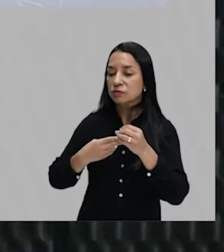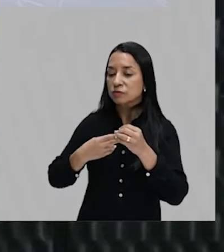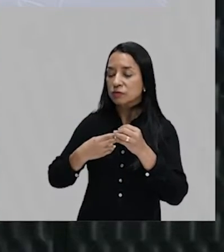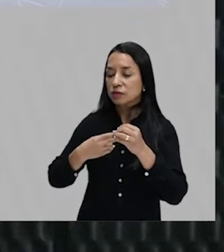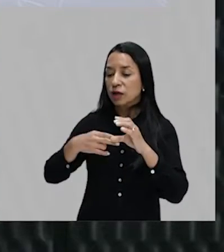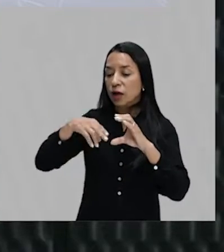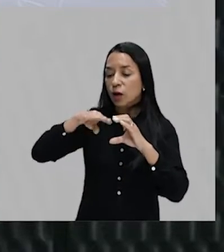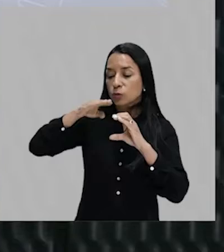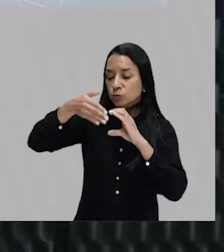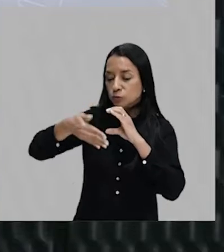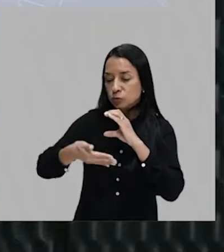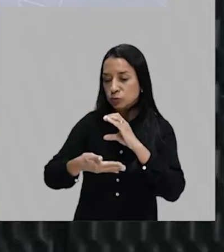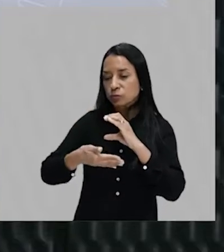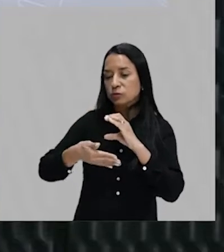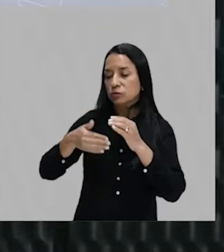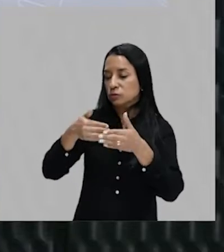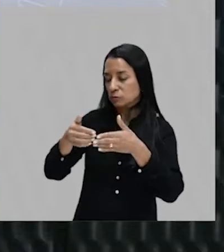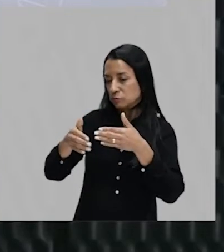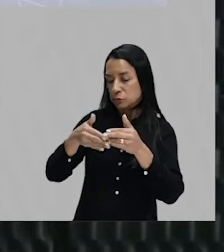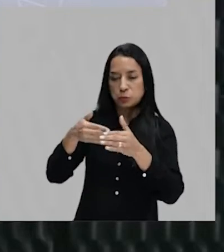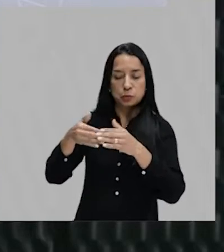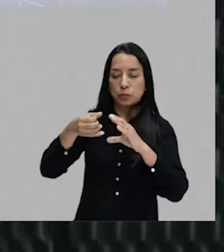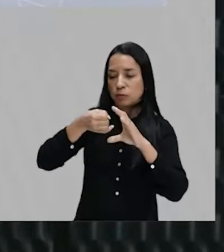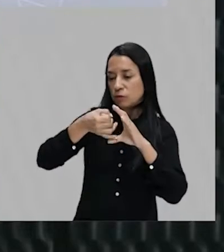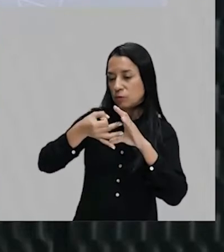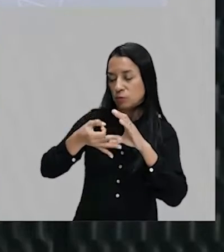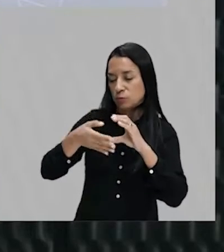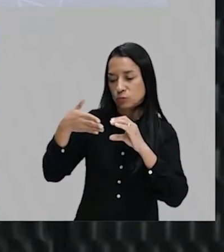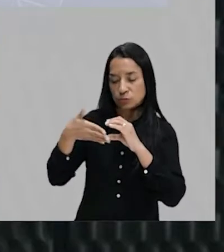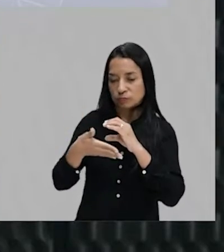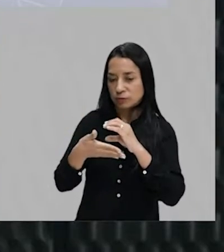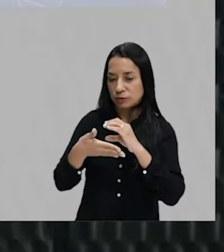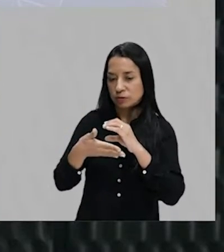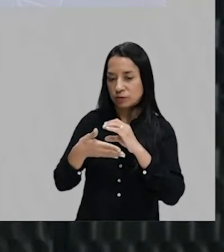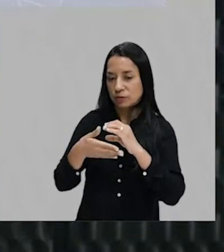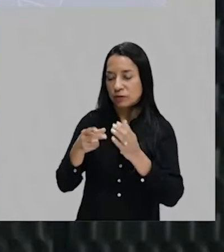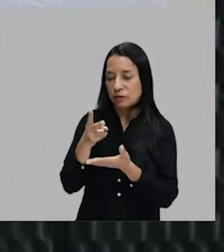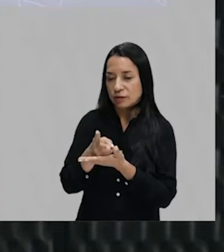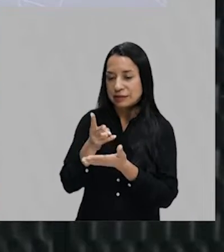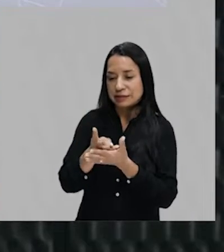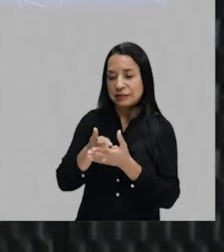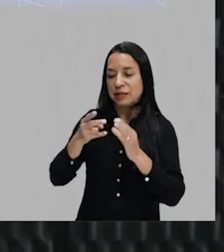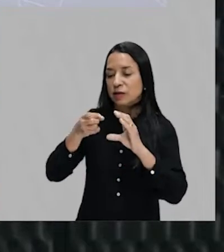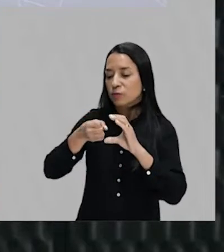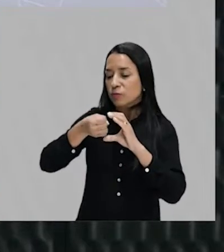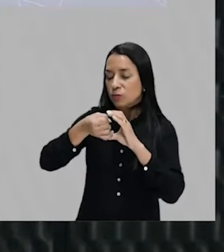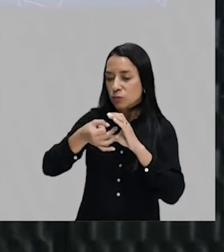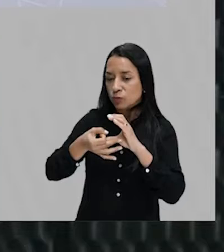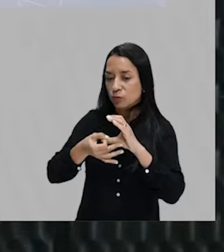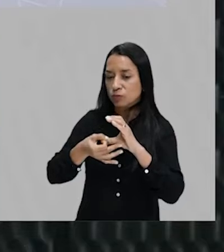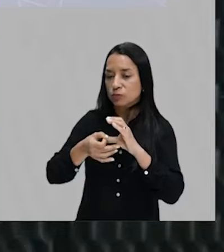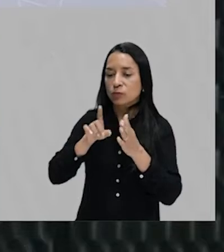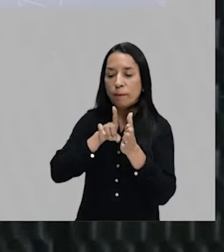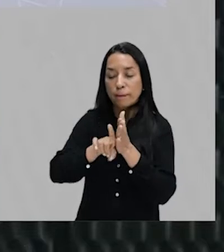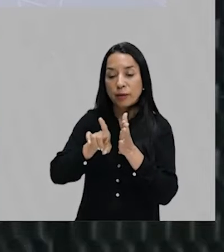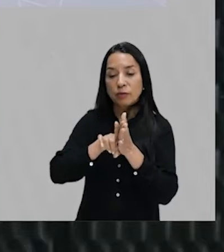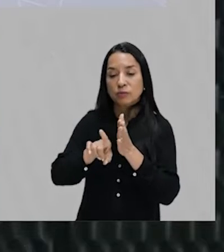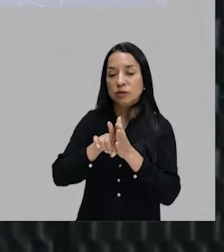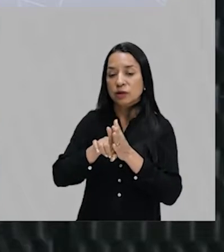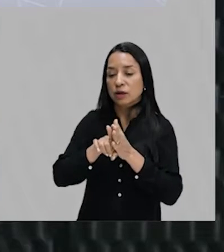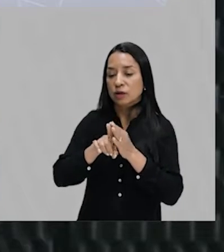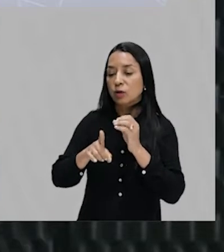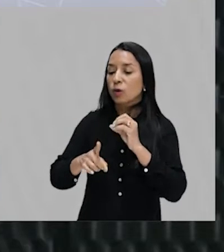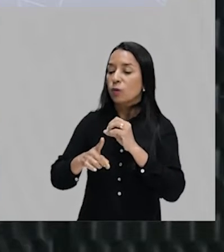de qualquer conjunto dado tá então sempre dado um conjunto se for perguntado